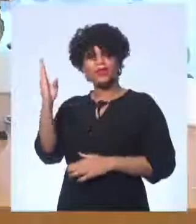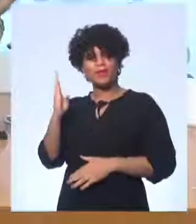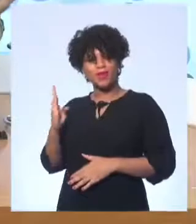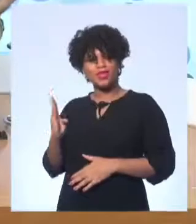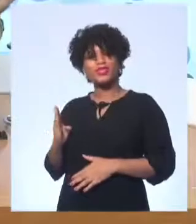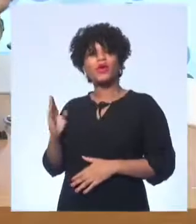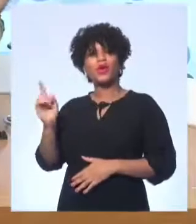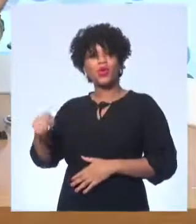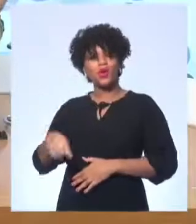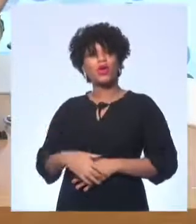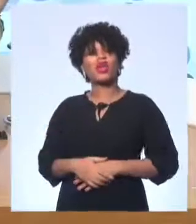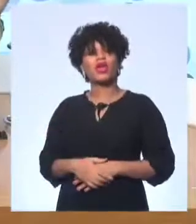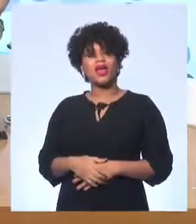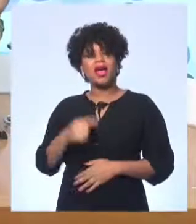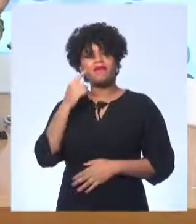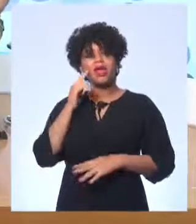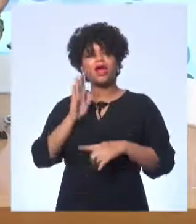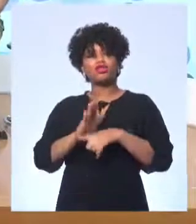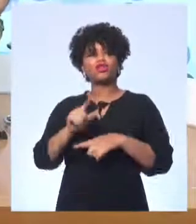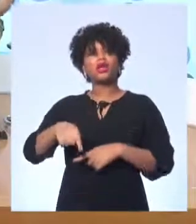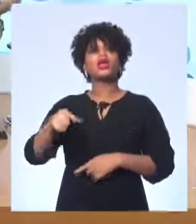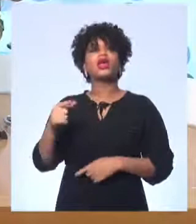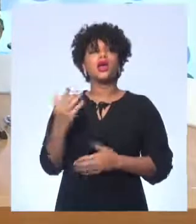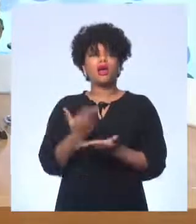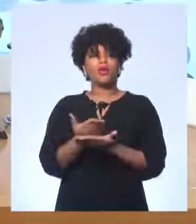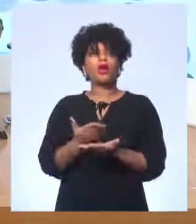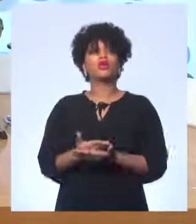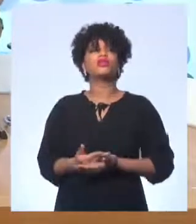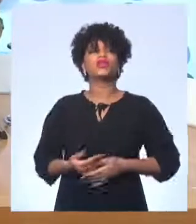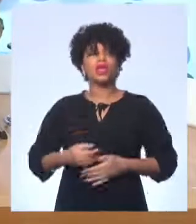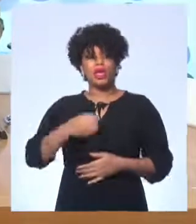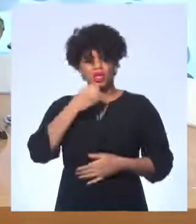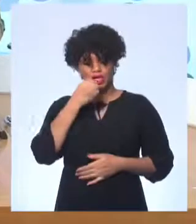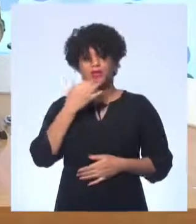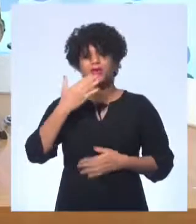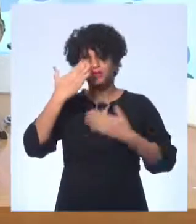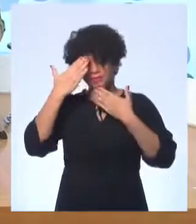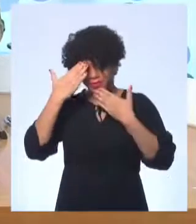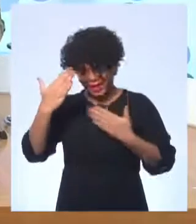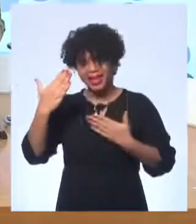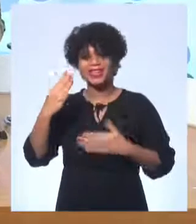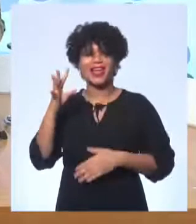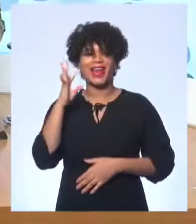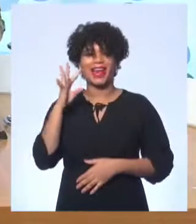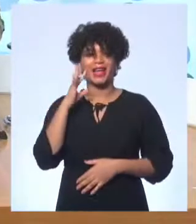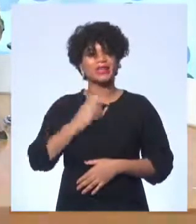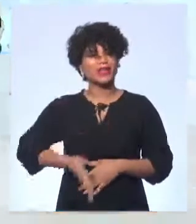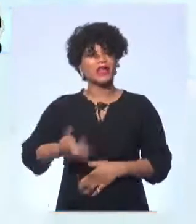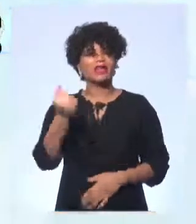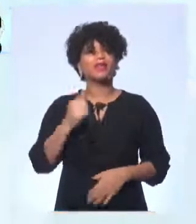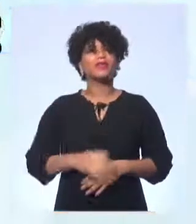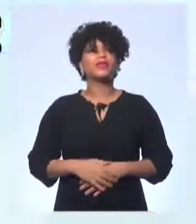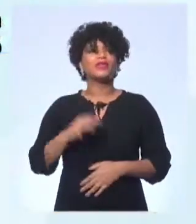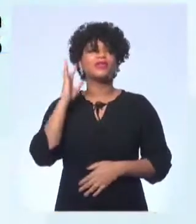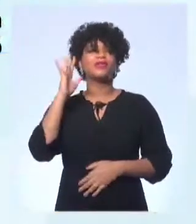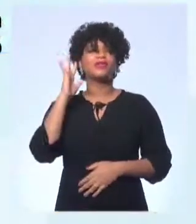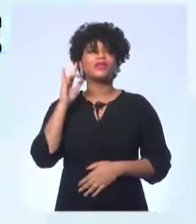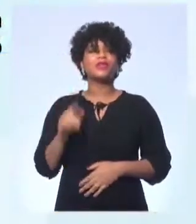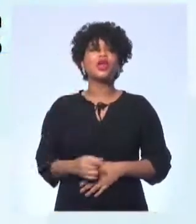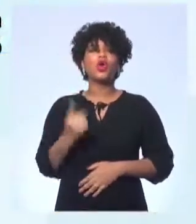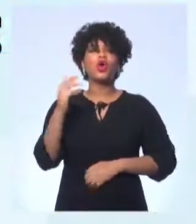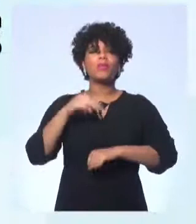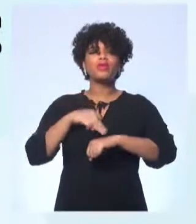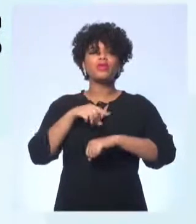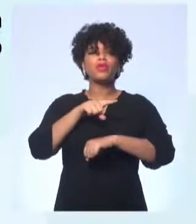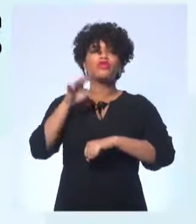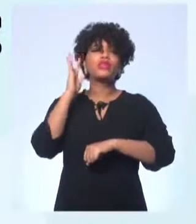para contribuir com a nossa aula, né, Anderson? Isso. Então, brigadão. Tamo junto. Muito legal. Então, vamos responder essa pergunta aí, pessoal. Vou deixar um